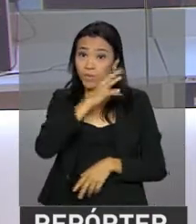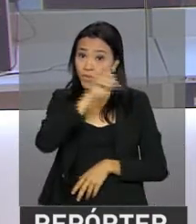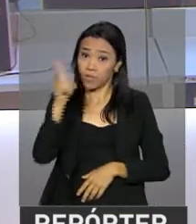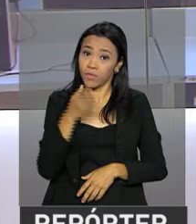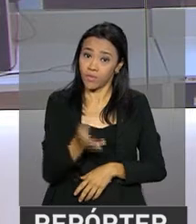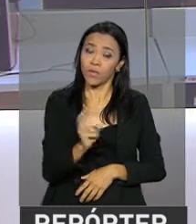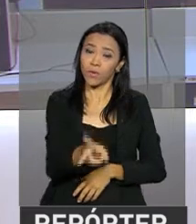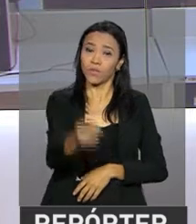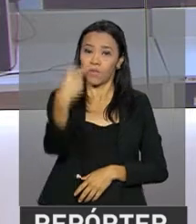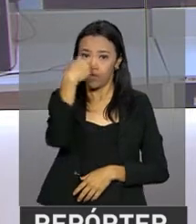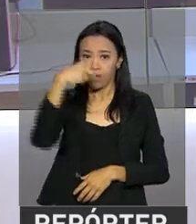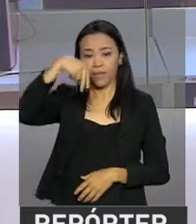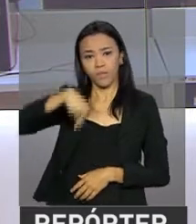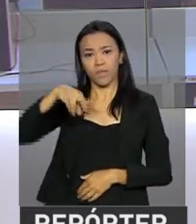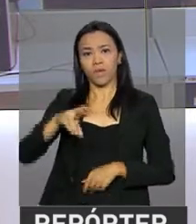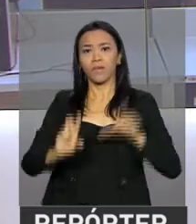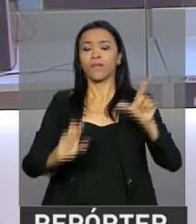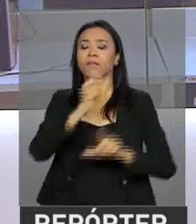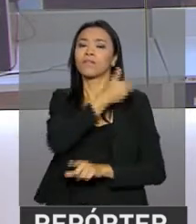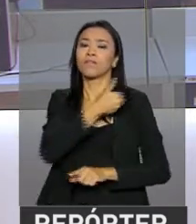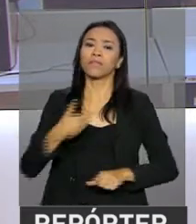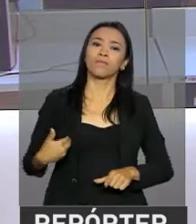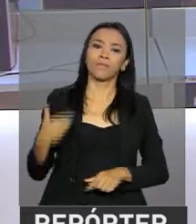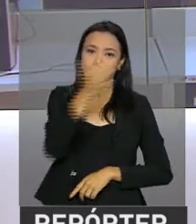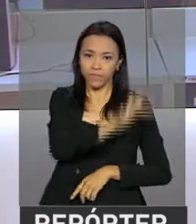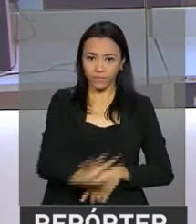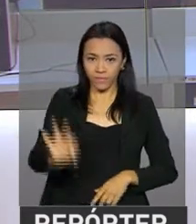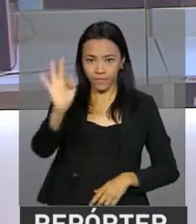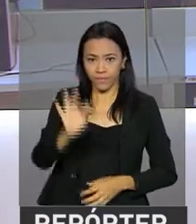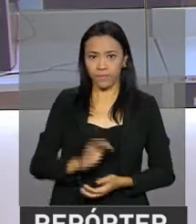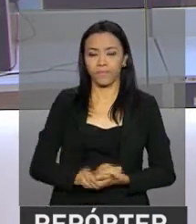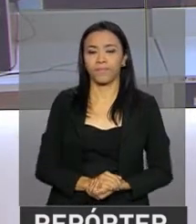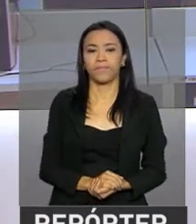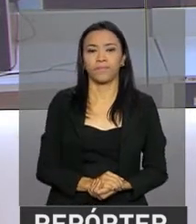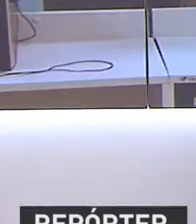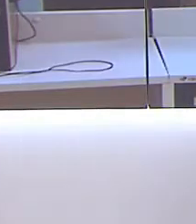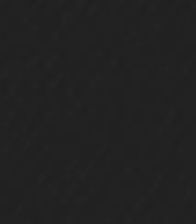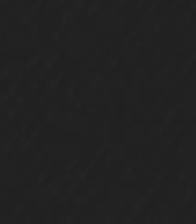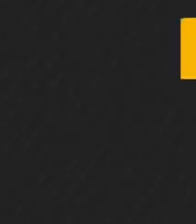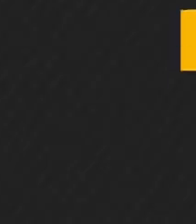e continue com a gente aqui na nbr a tv do governo federal